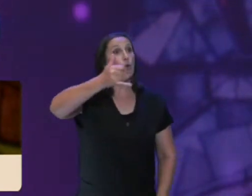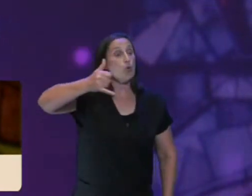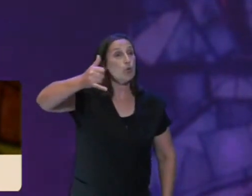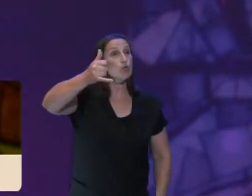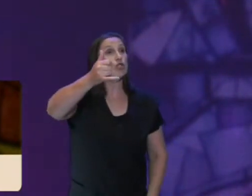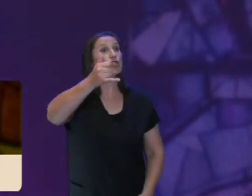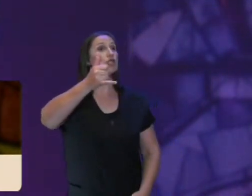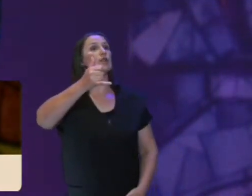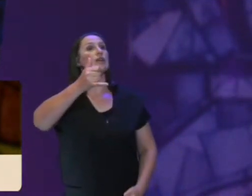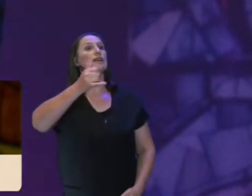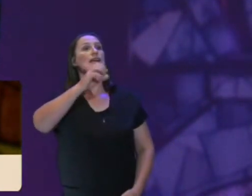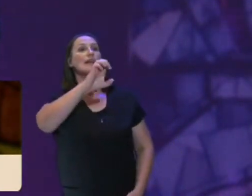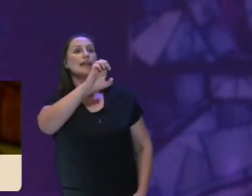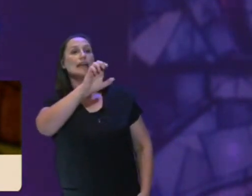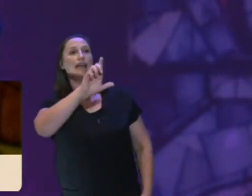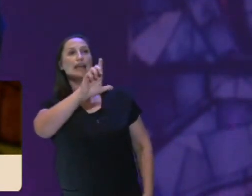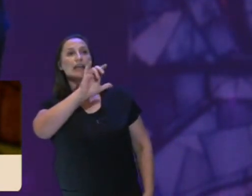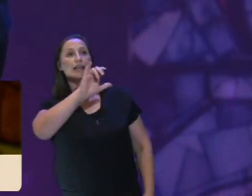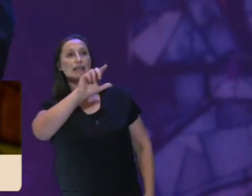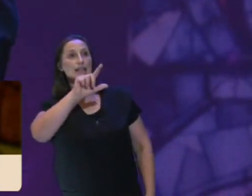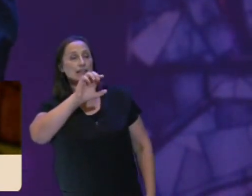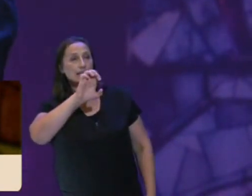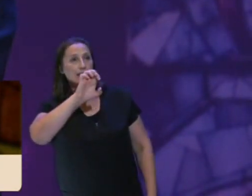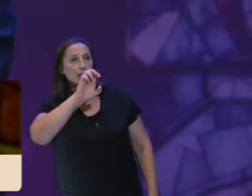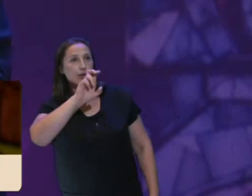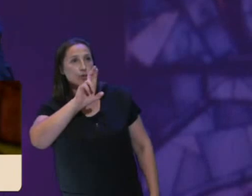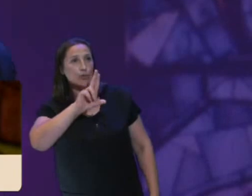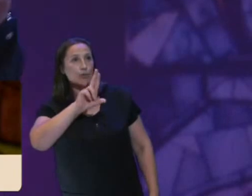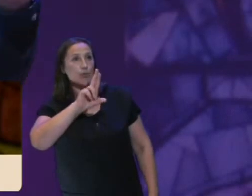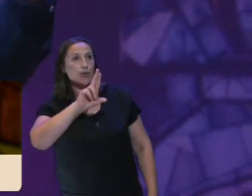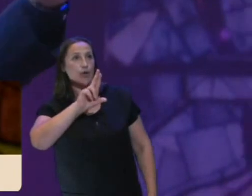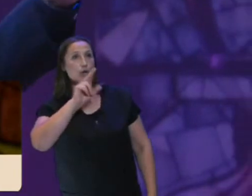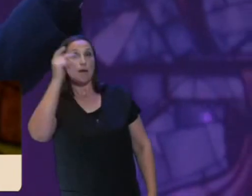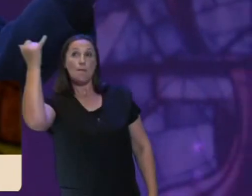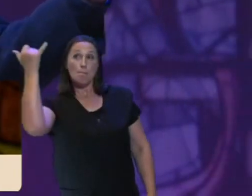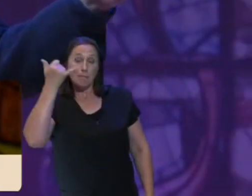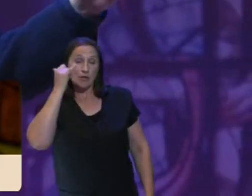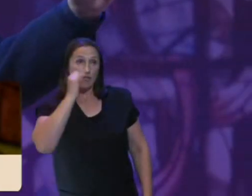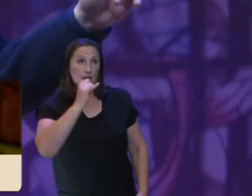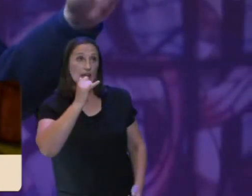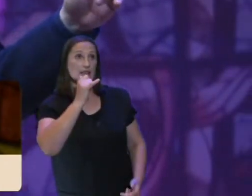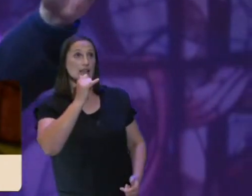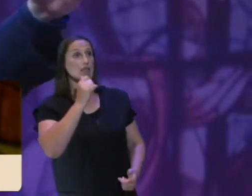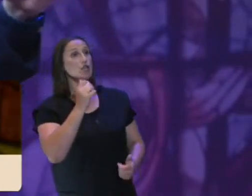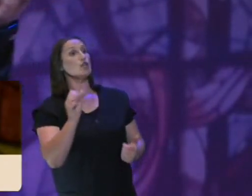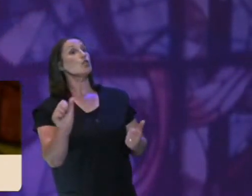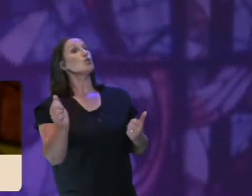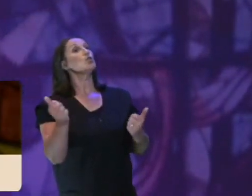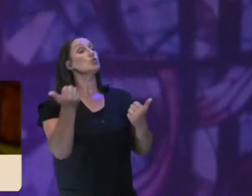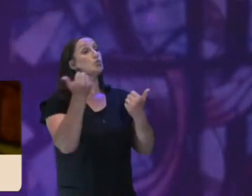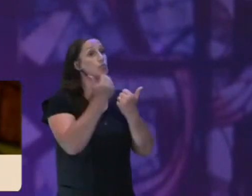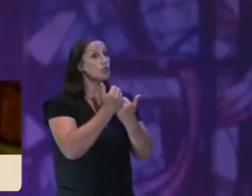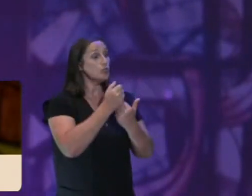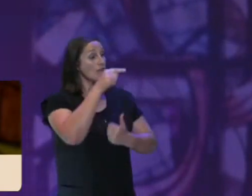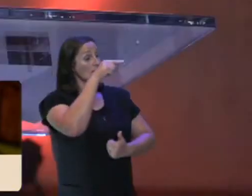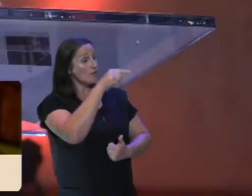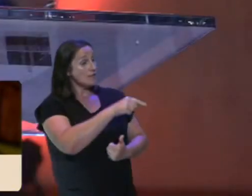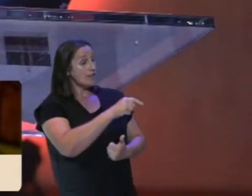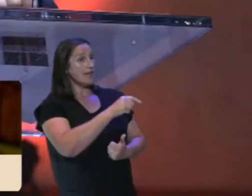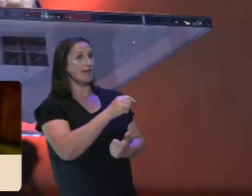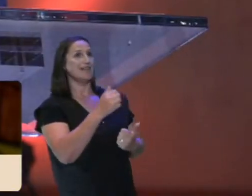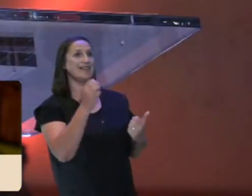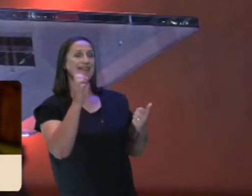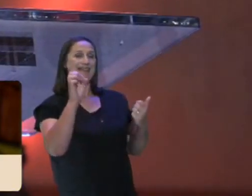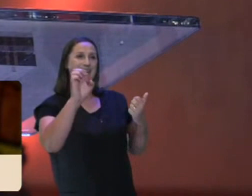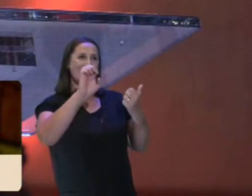como profeta, sucessor seu. E não disse quanto tempo de discipulado ele tinha que investir na vida desse homem, que esse